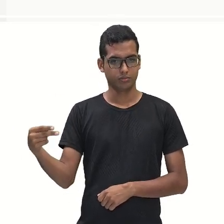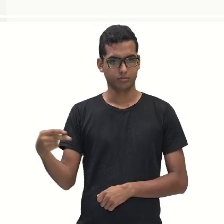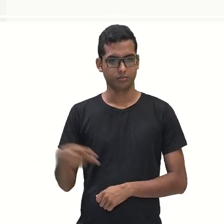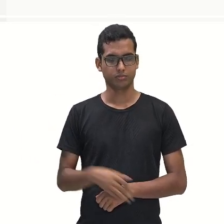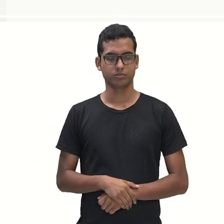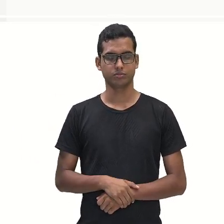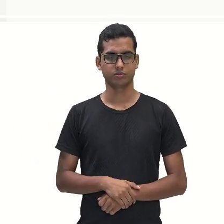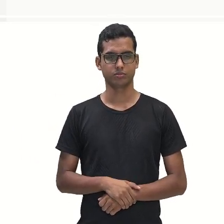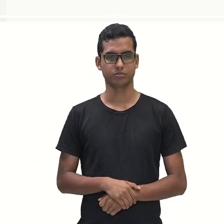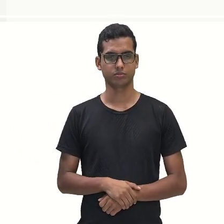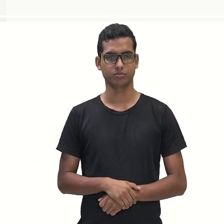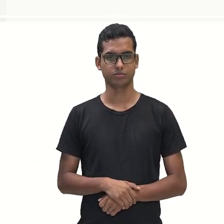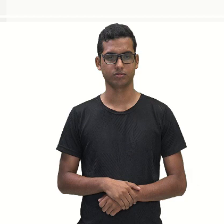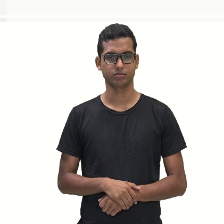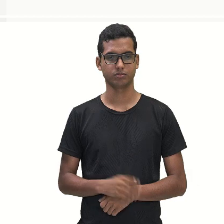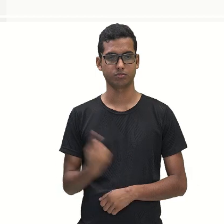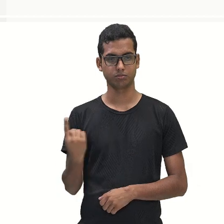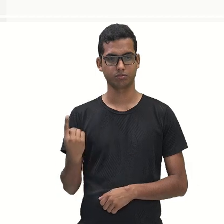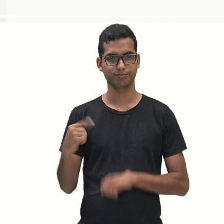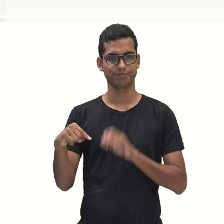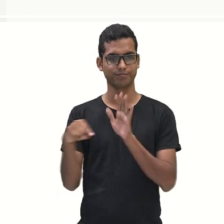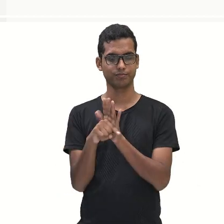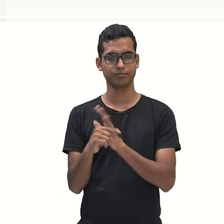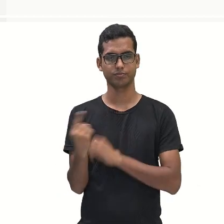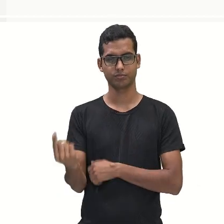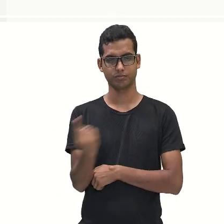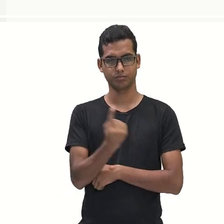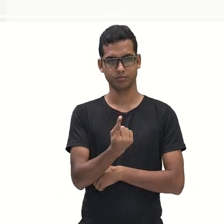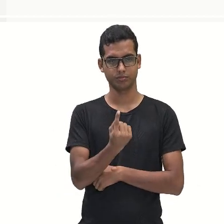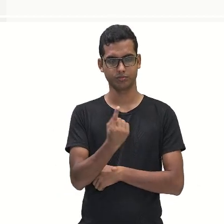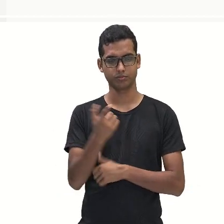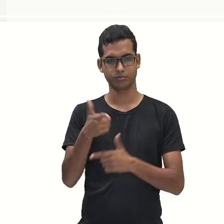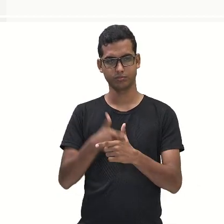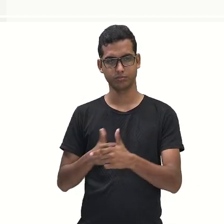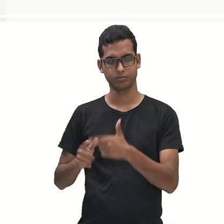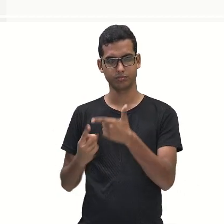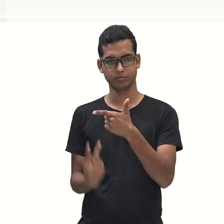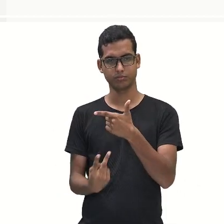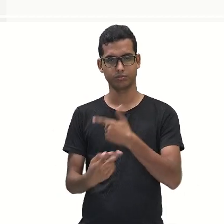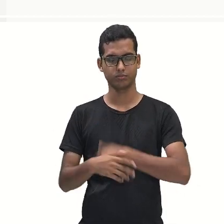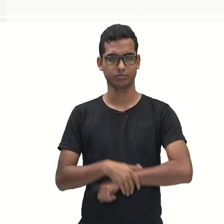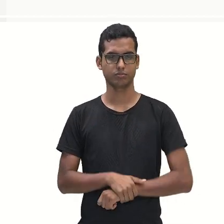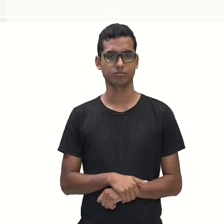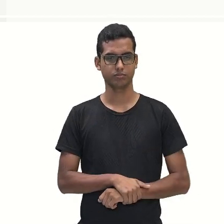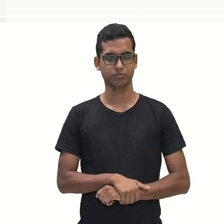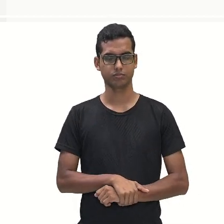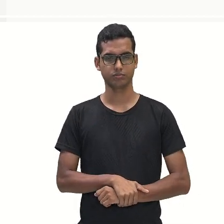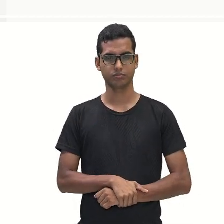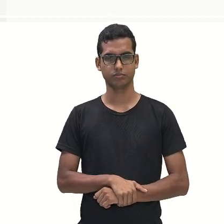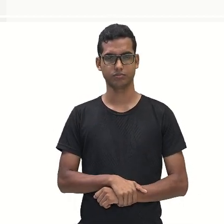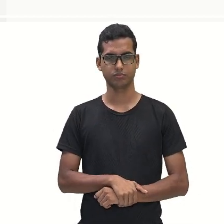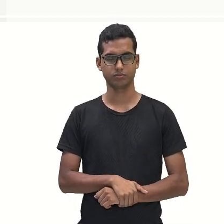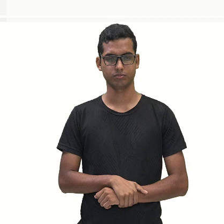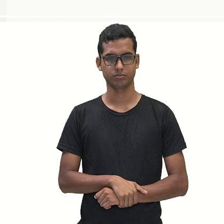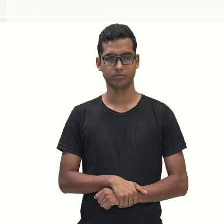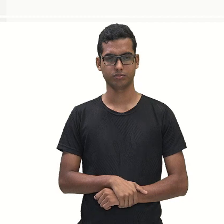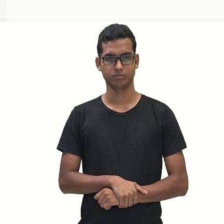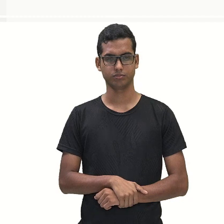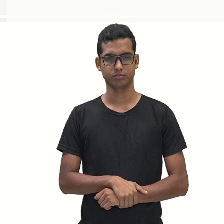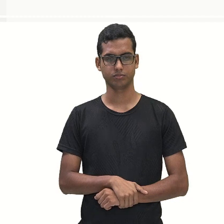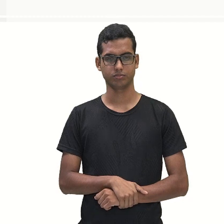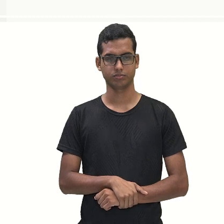é 1 menos 11 sobre 2. 1 menos 11 vai dar menos 10, dividido